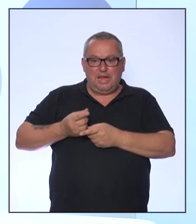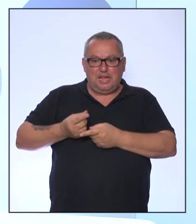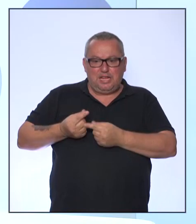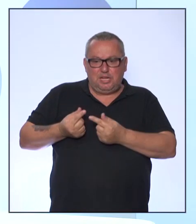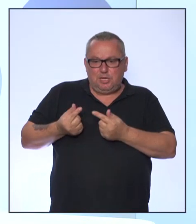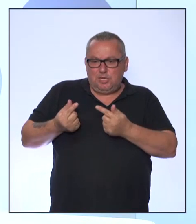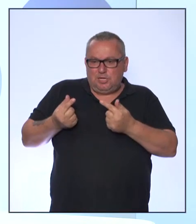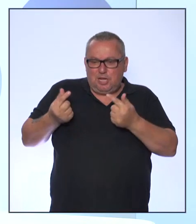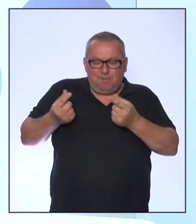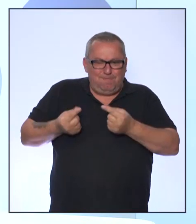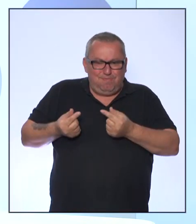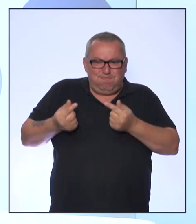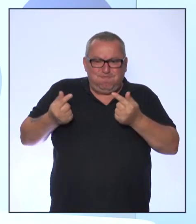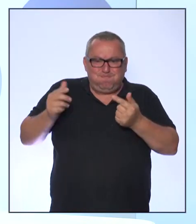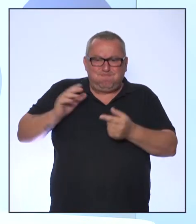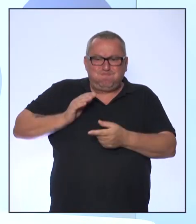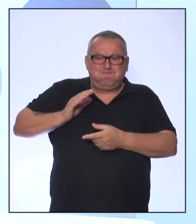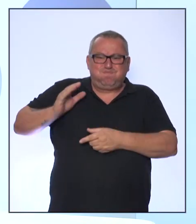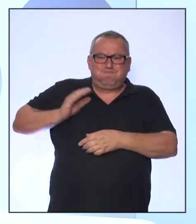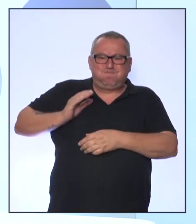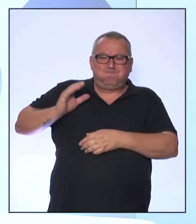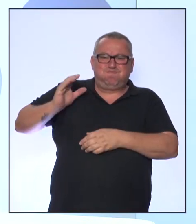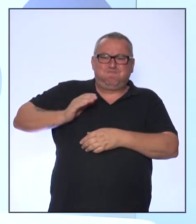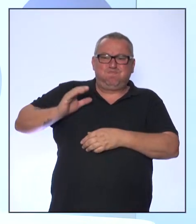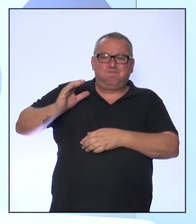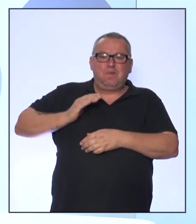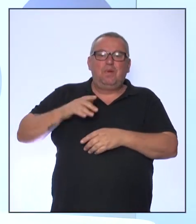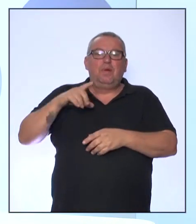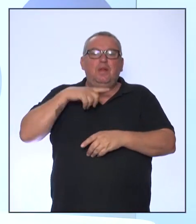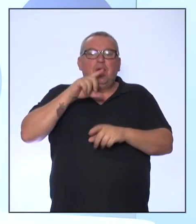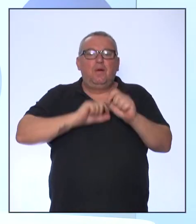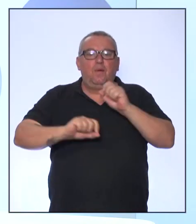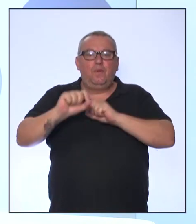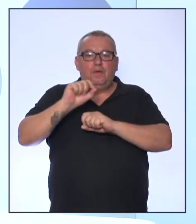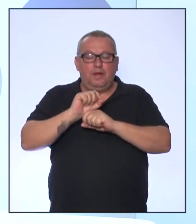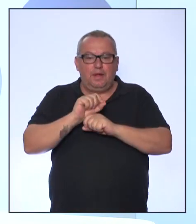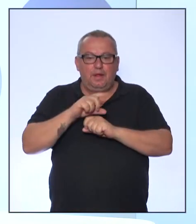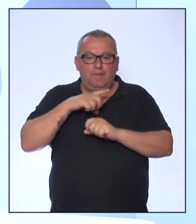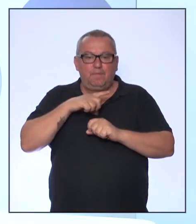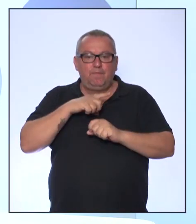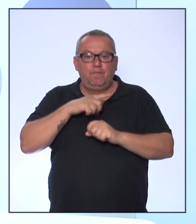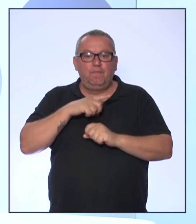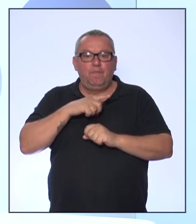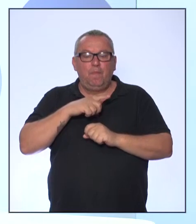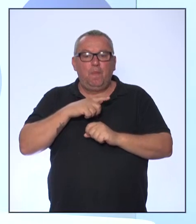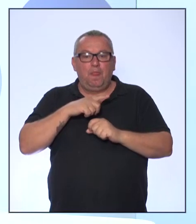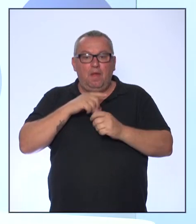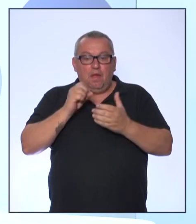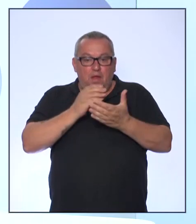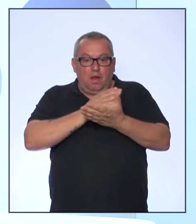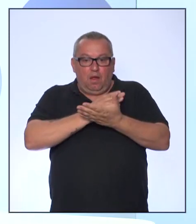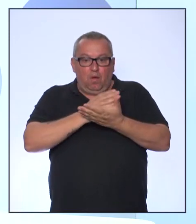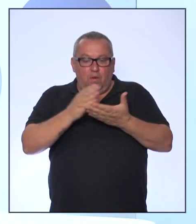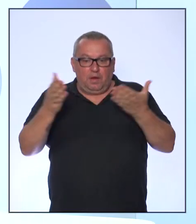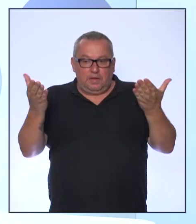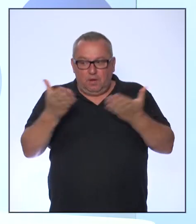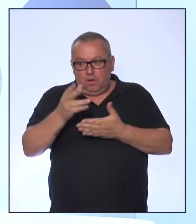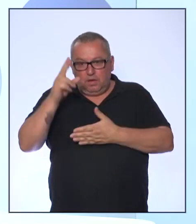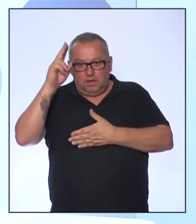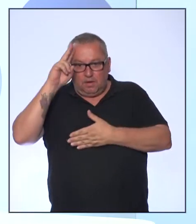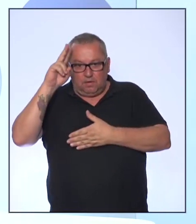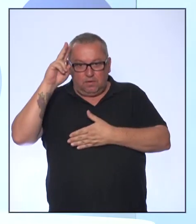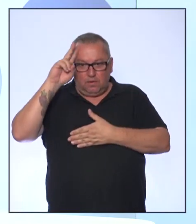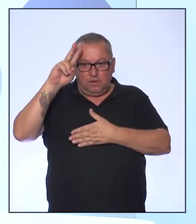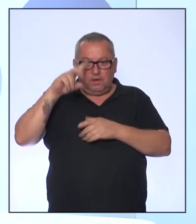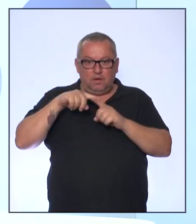rica. Lembrando que essa burguesia mercantil, ela está agora, ela desponta, né, nesse cenário histórico como uma